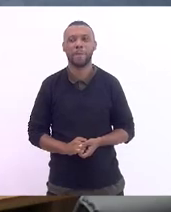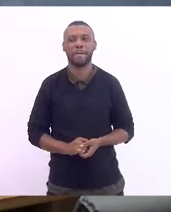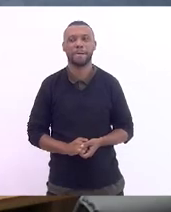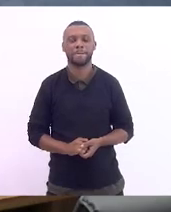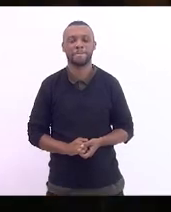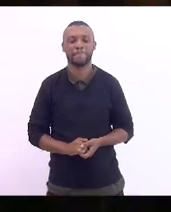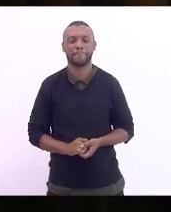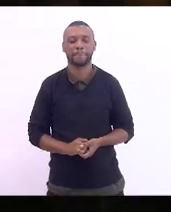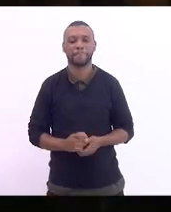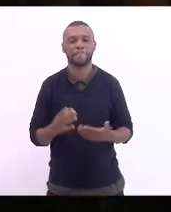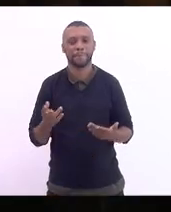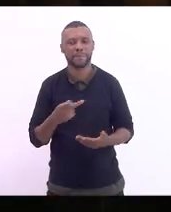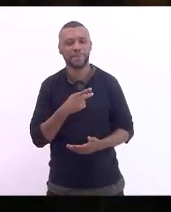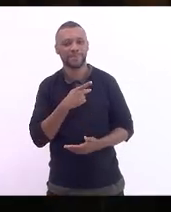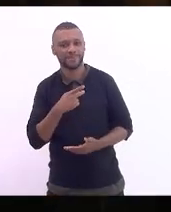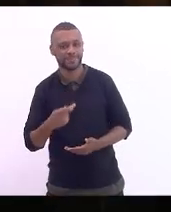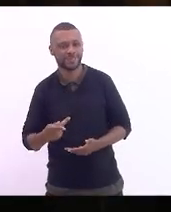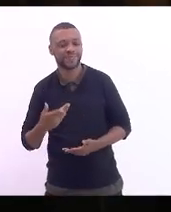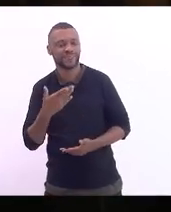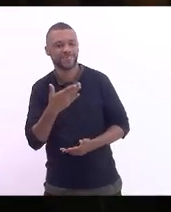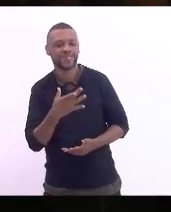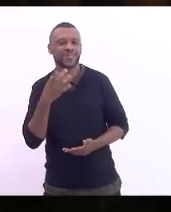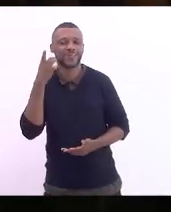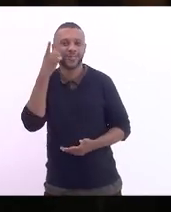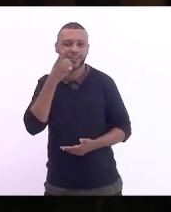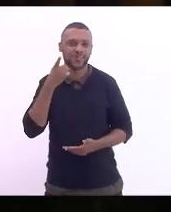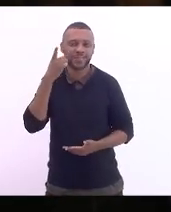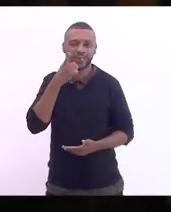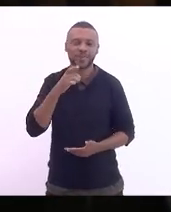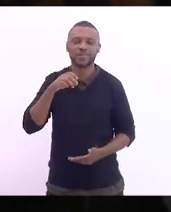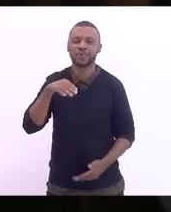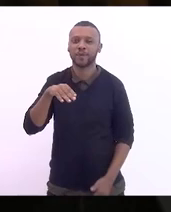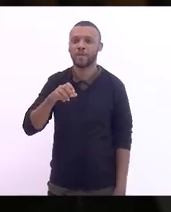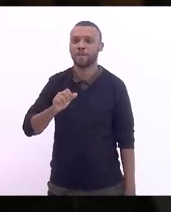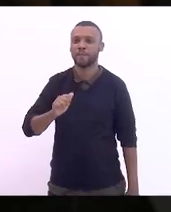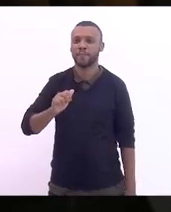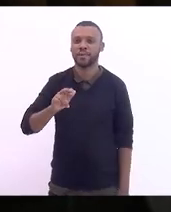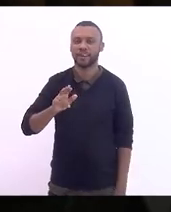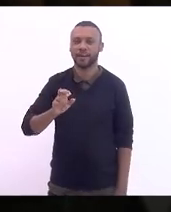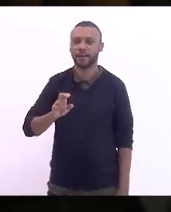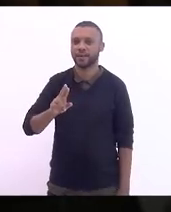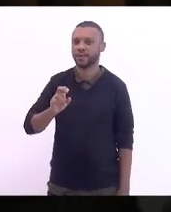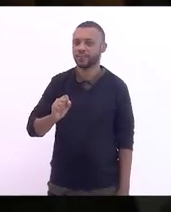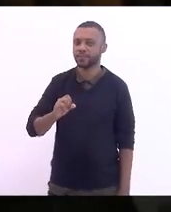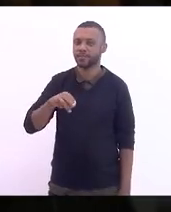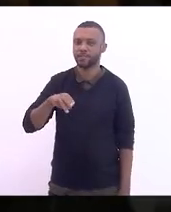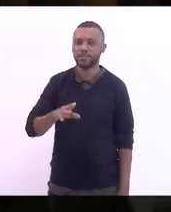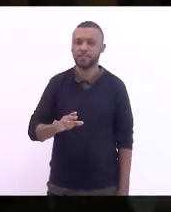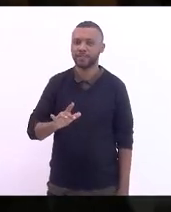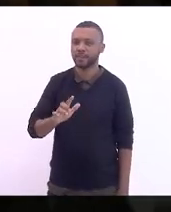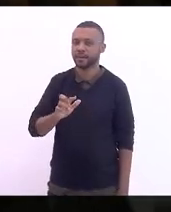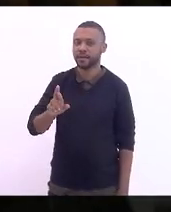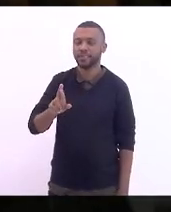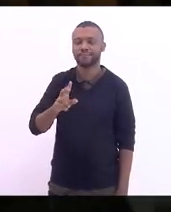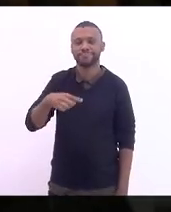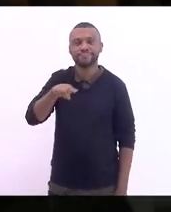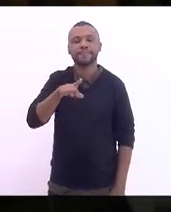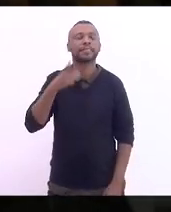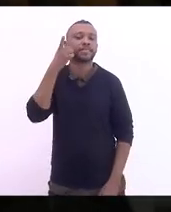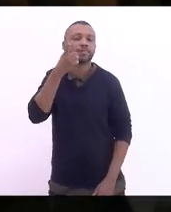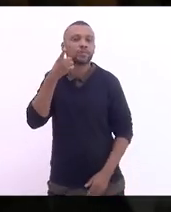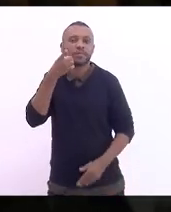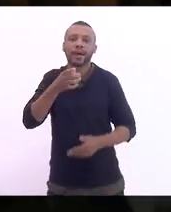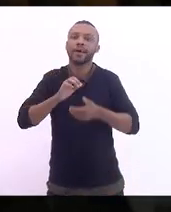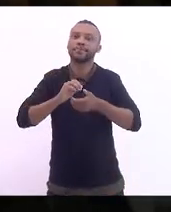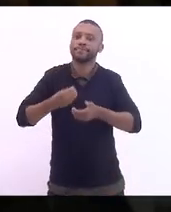o show Presidente Deputado Marcus Miris Senhora existe senhores deputados